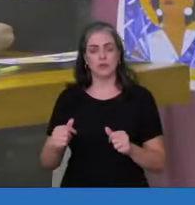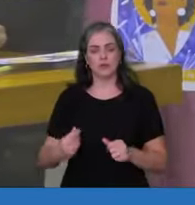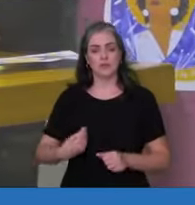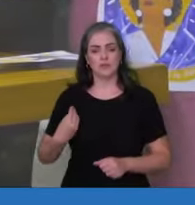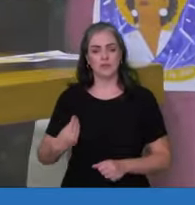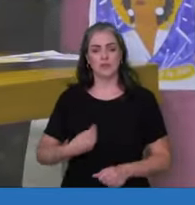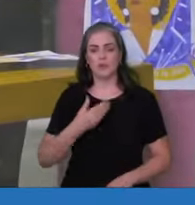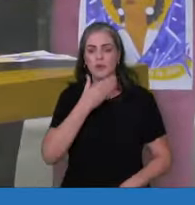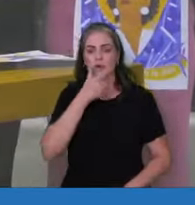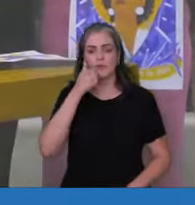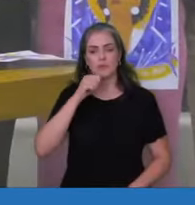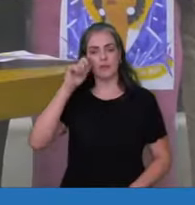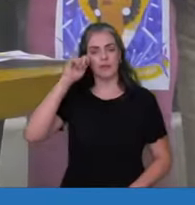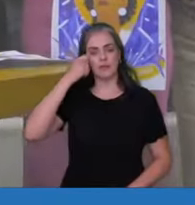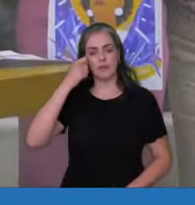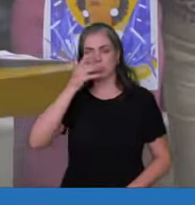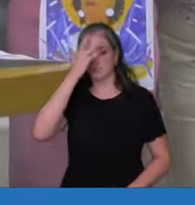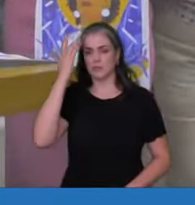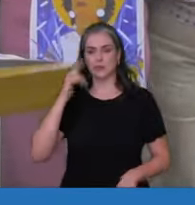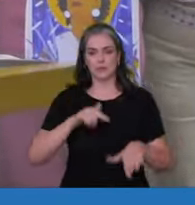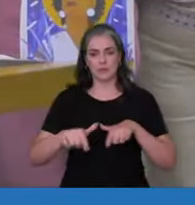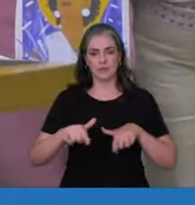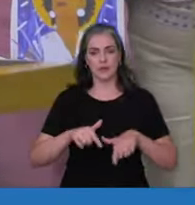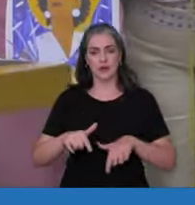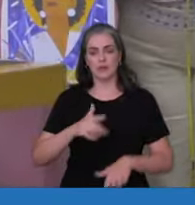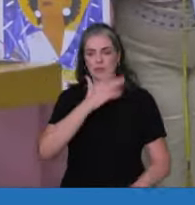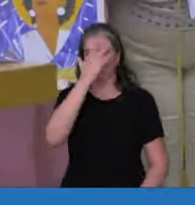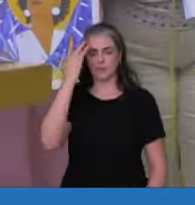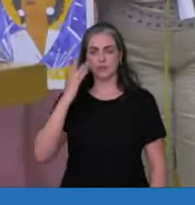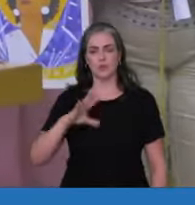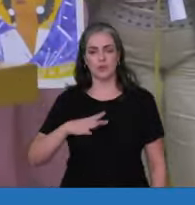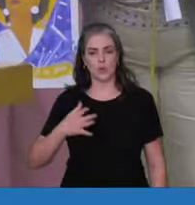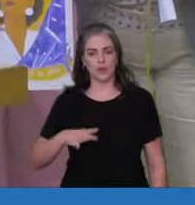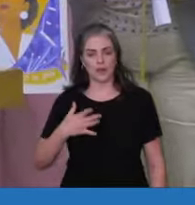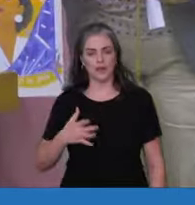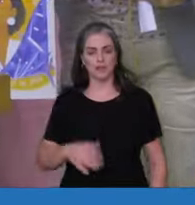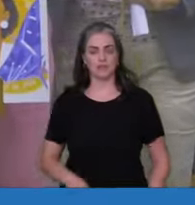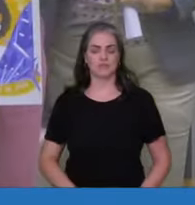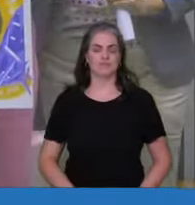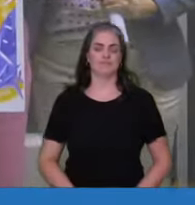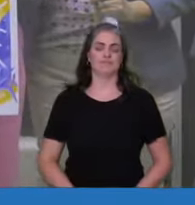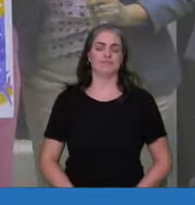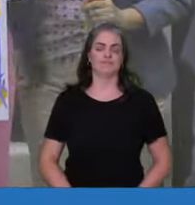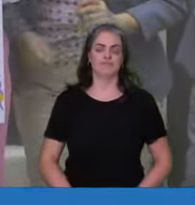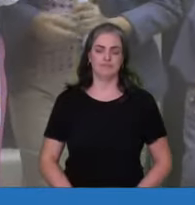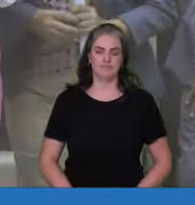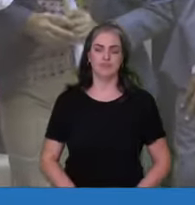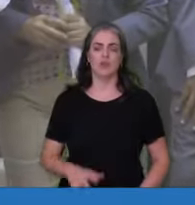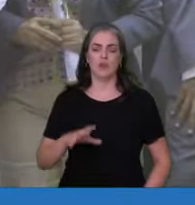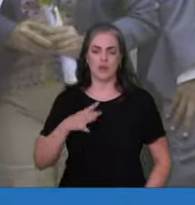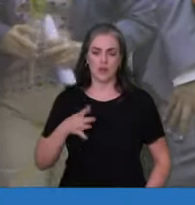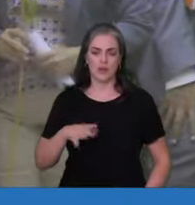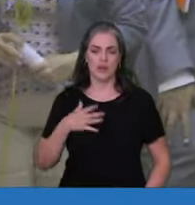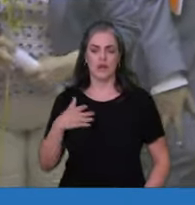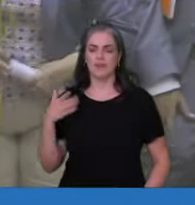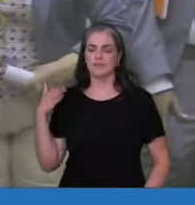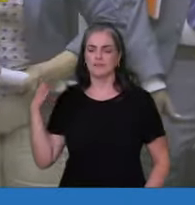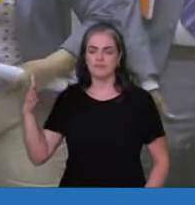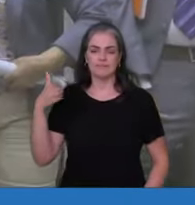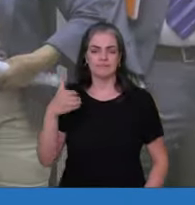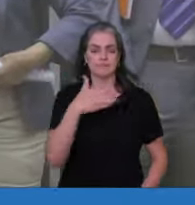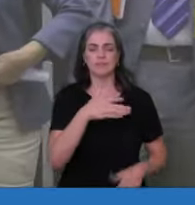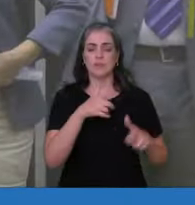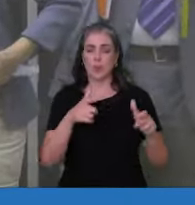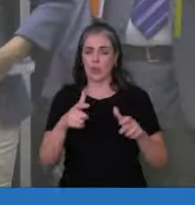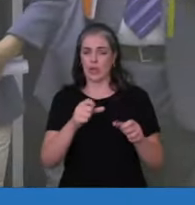trabalhadores e trabalhadoras, aqueles que ousam, aquelas que ousam entrar, adentrar os espaços de poder e dizer